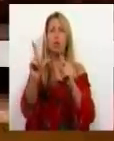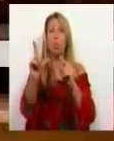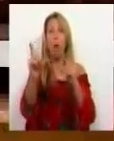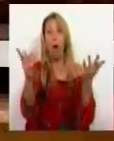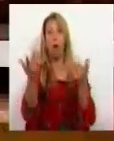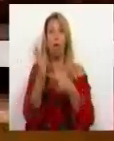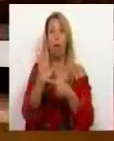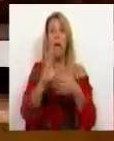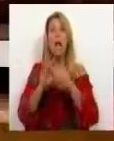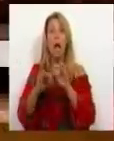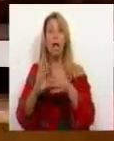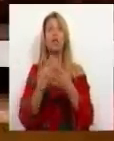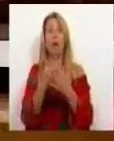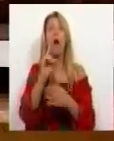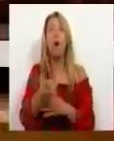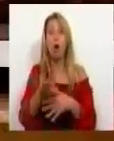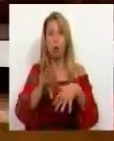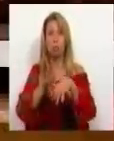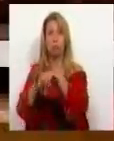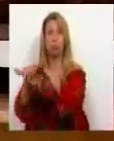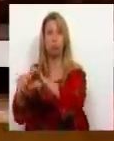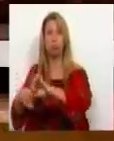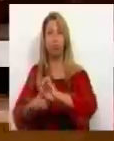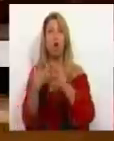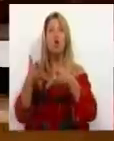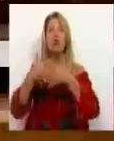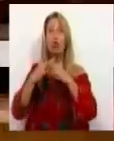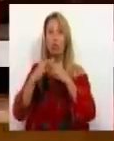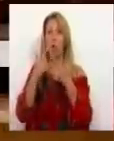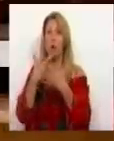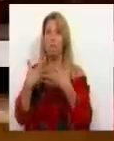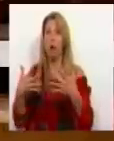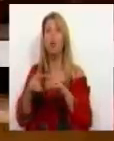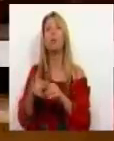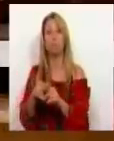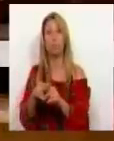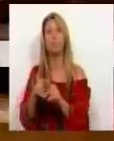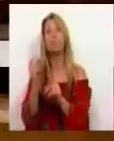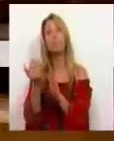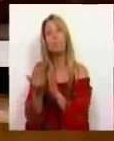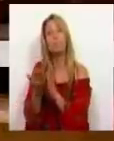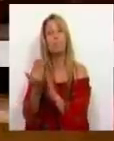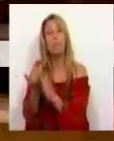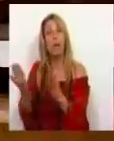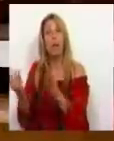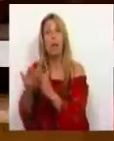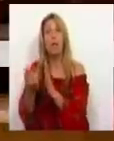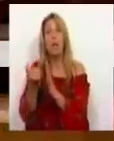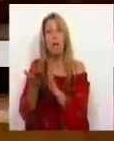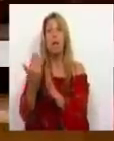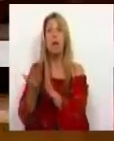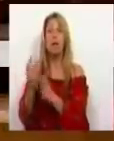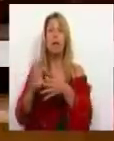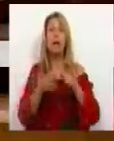caso da Carris, o desmantelamento de grande parte da sua macroestrutura, a descapitalização da Carris e do Metro de Lisboa